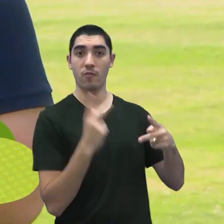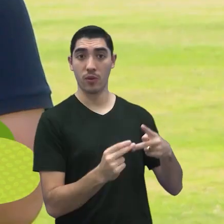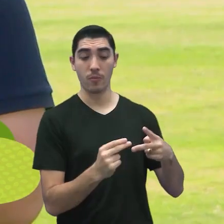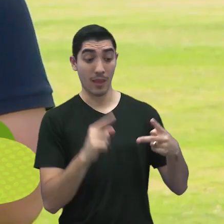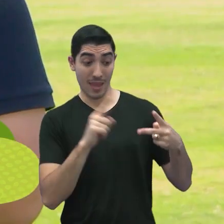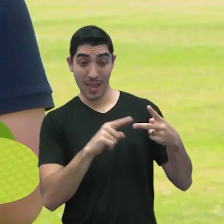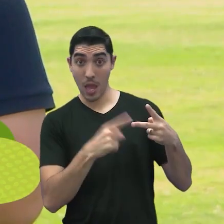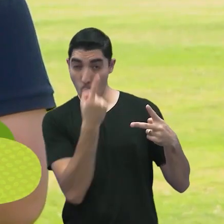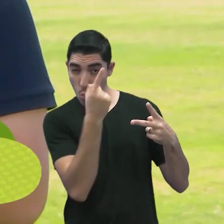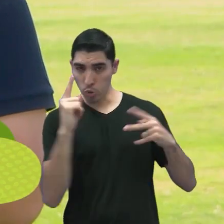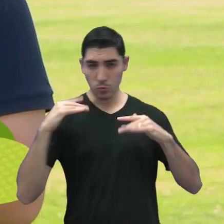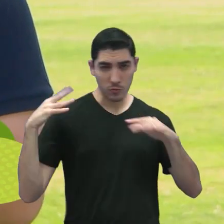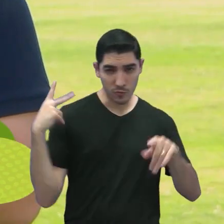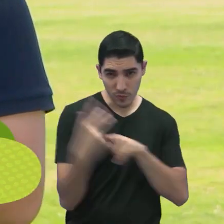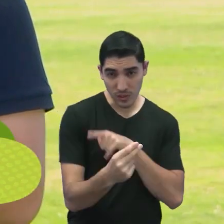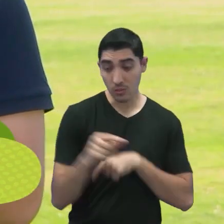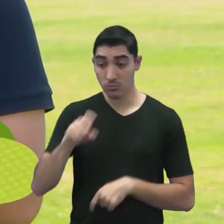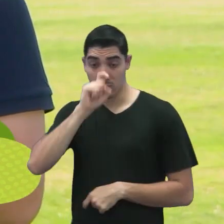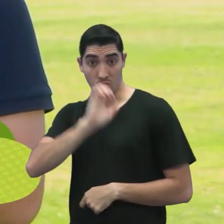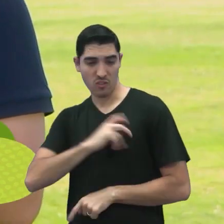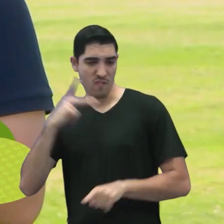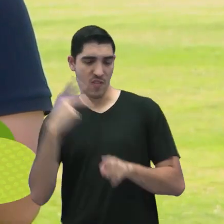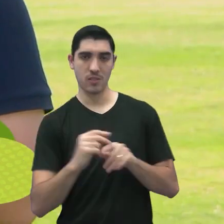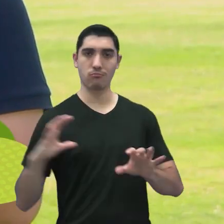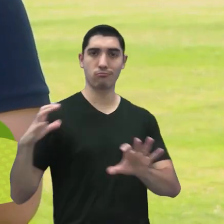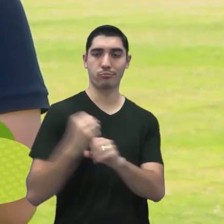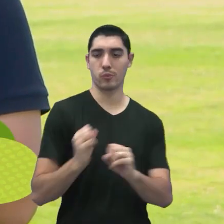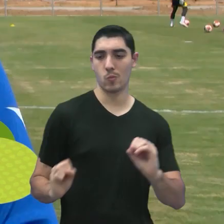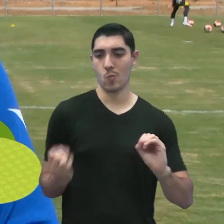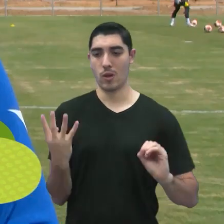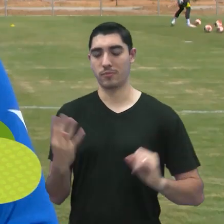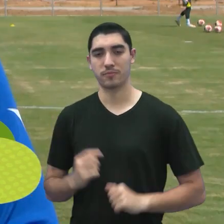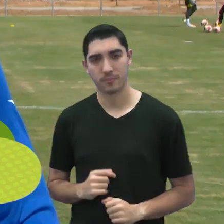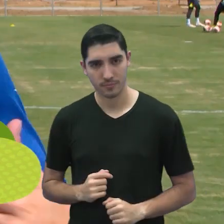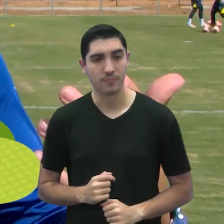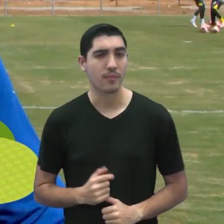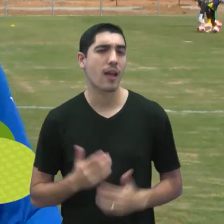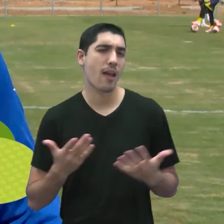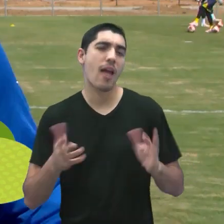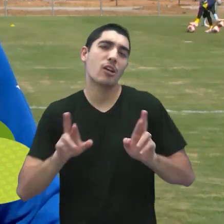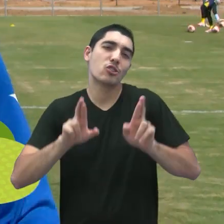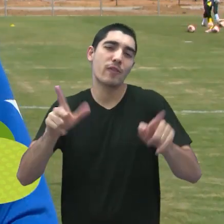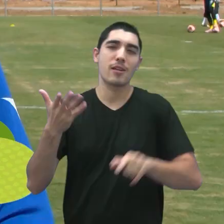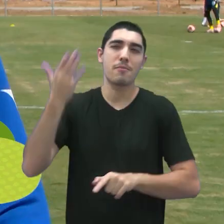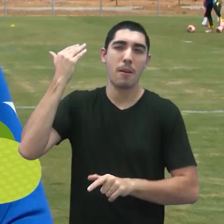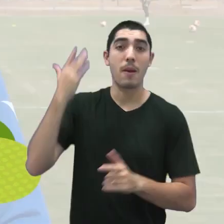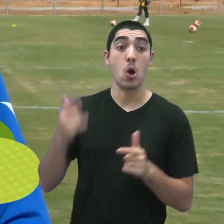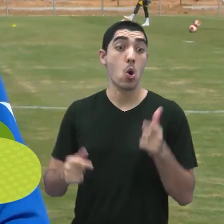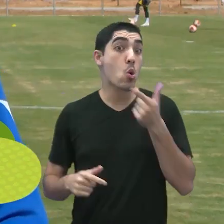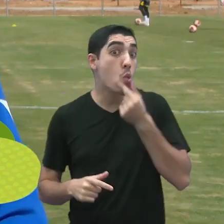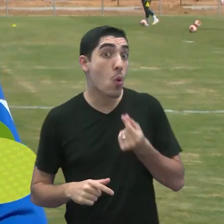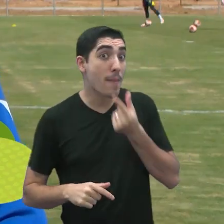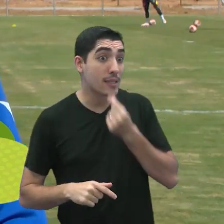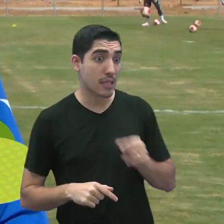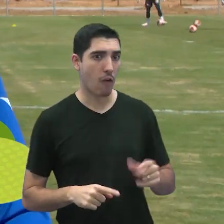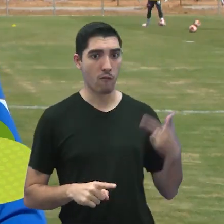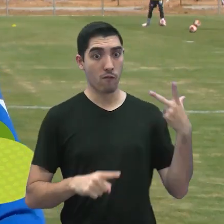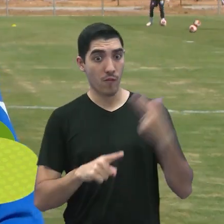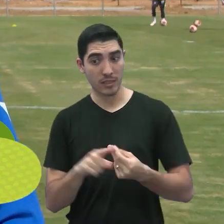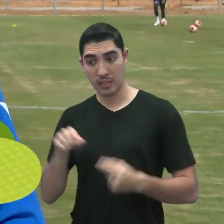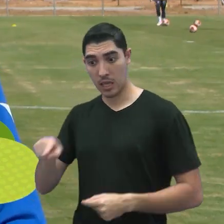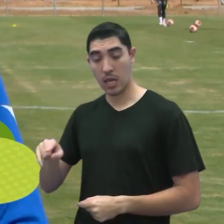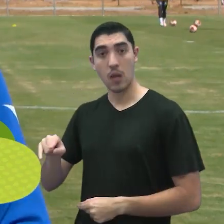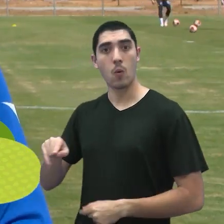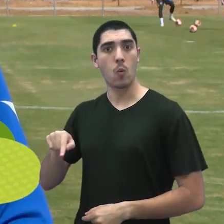vitórias, sendo que a última foi um 4-0 no Martins Pereira. É uma outra realidade, é um outro cenário. O Comercial tirou uma equipe que, na minha